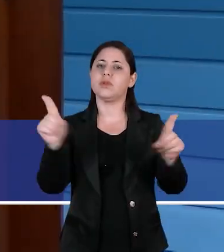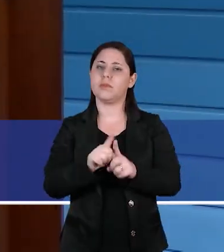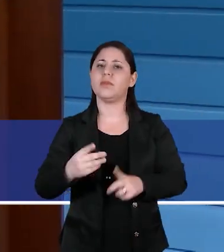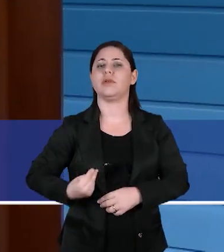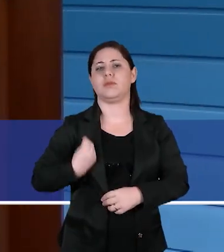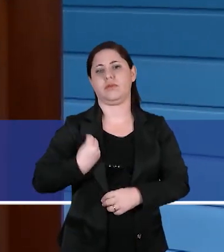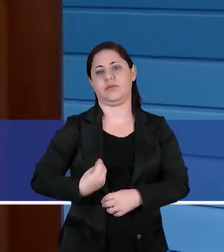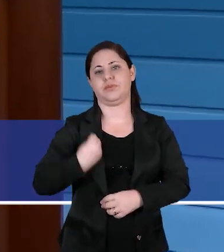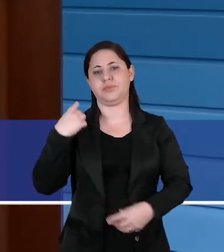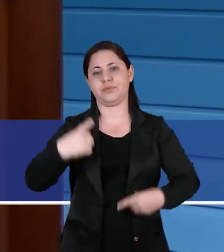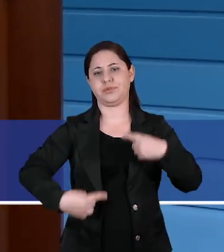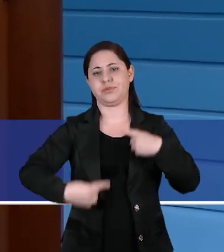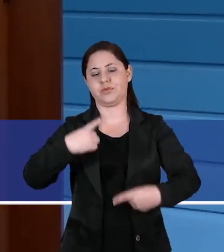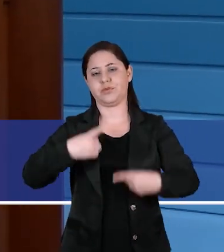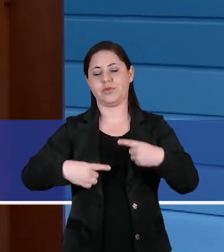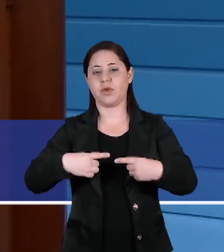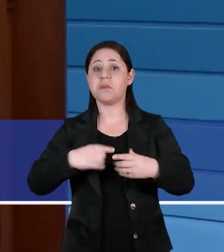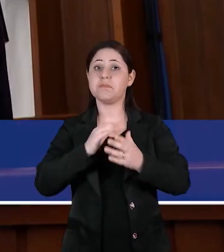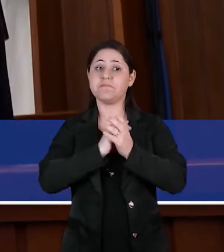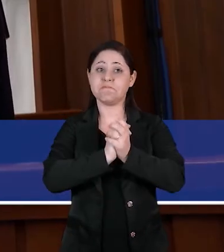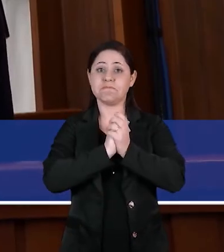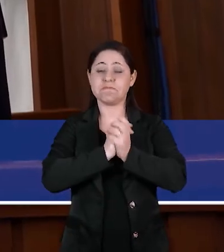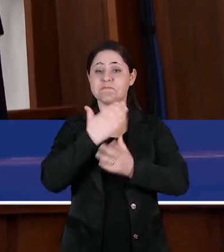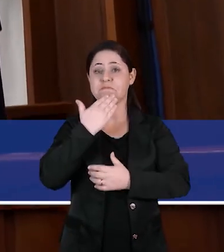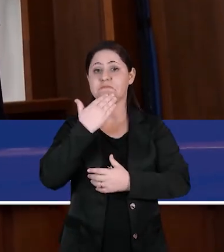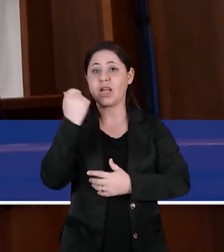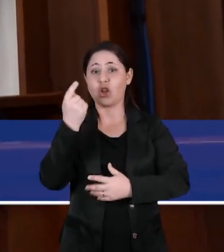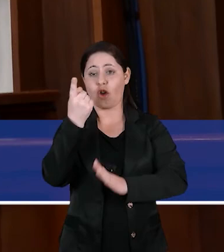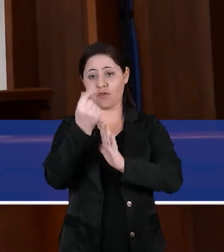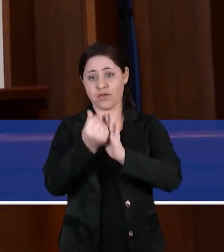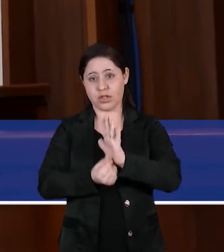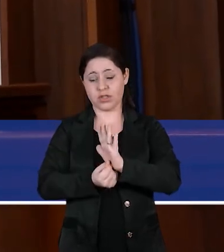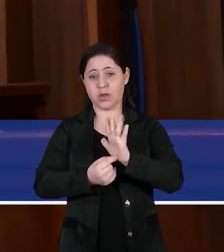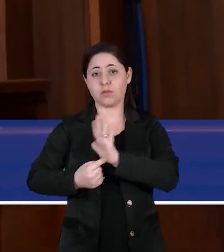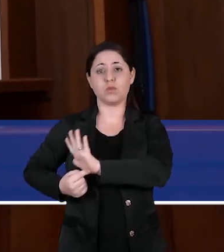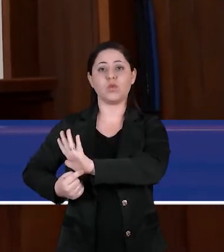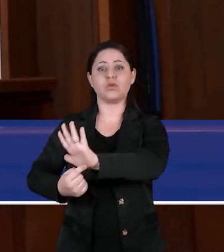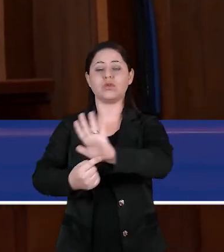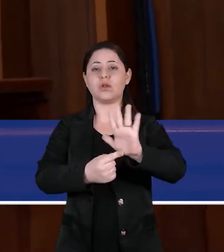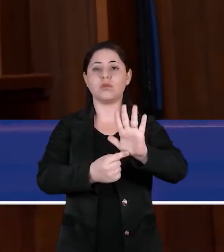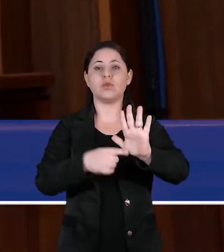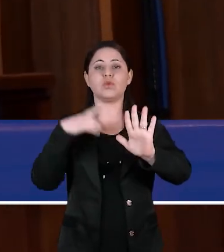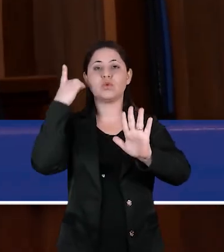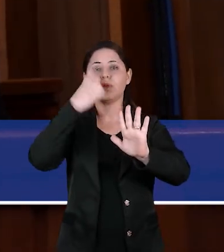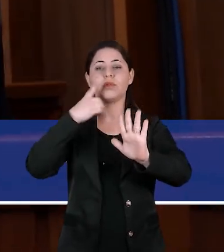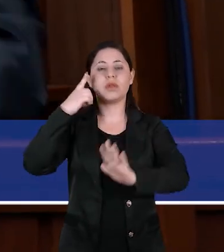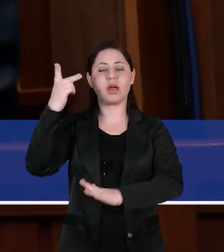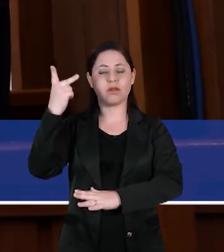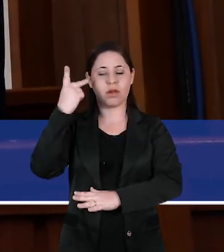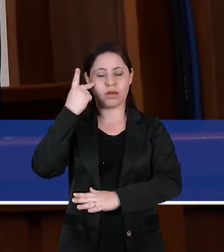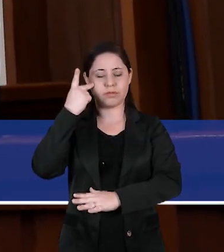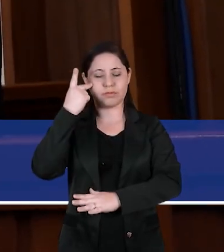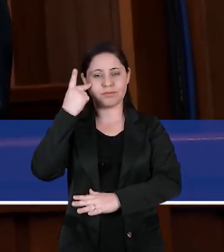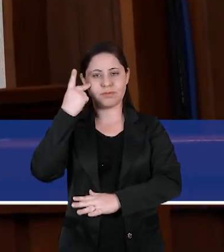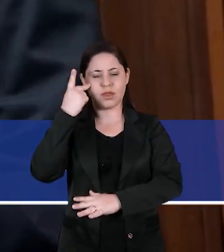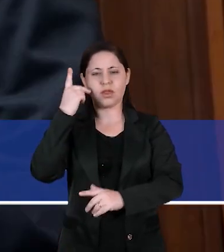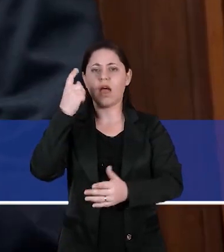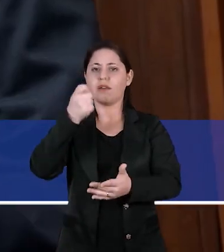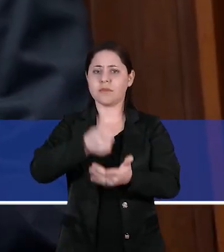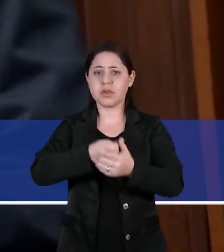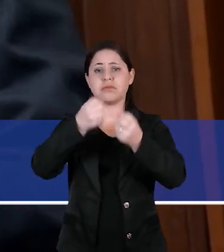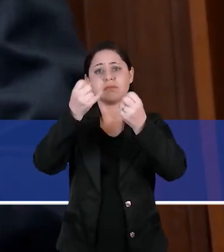governo, também participou dos debates e comemorou a melhora financeira retratada pelo deputado Pedro